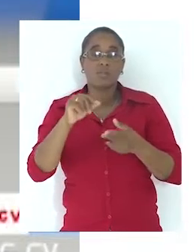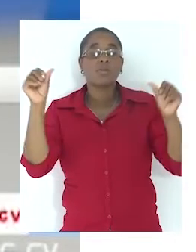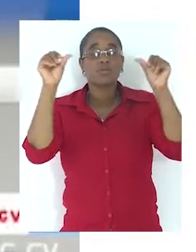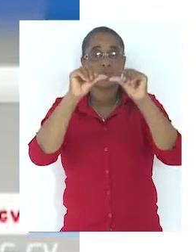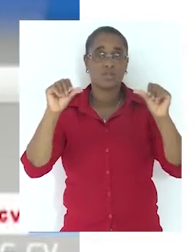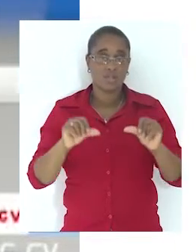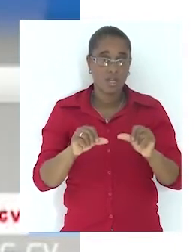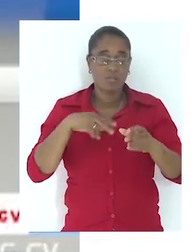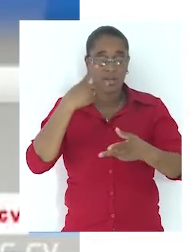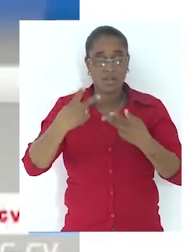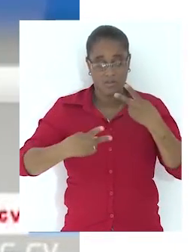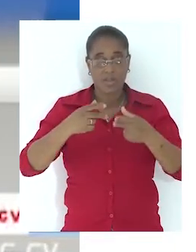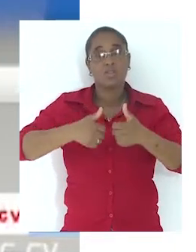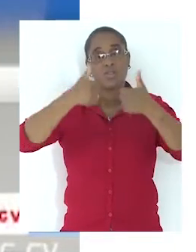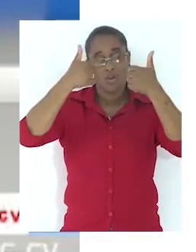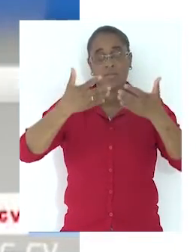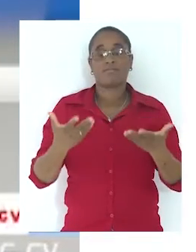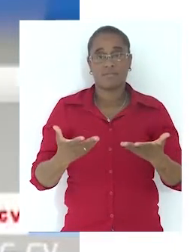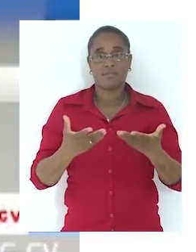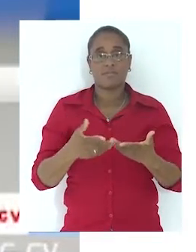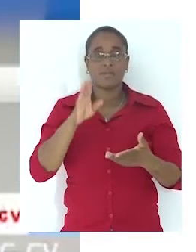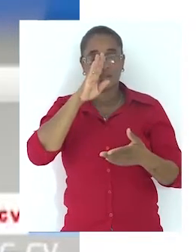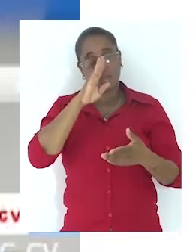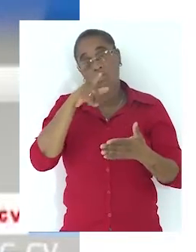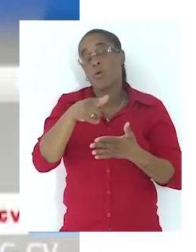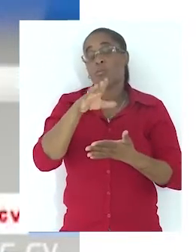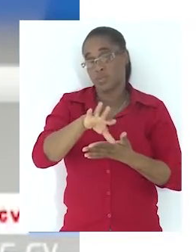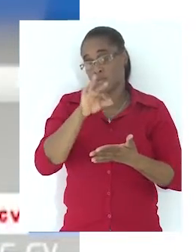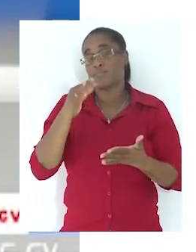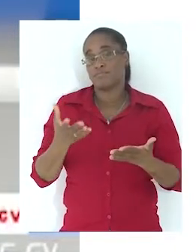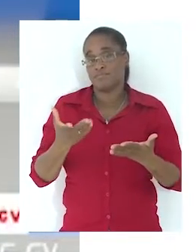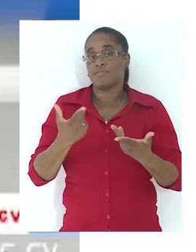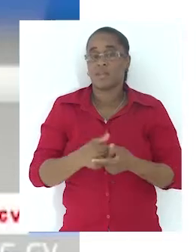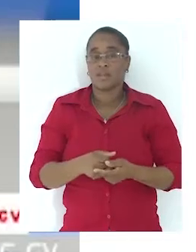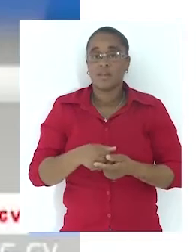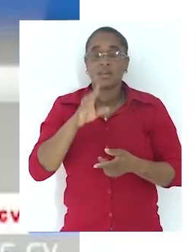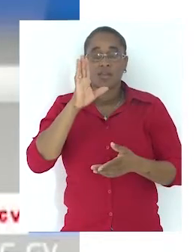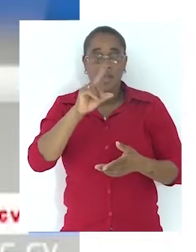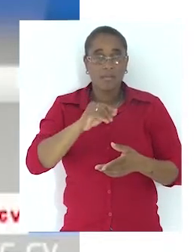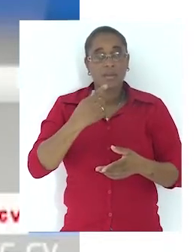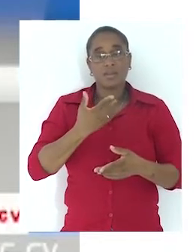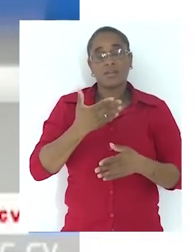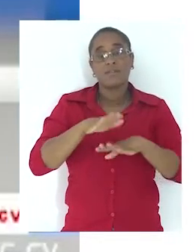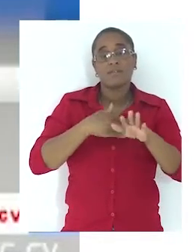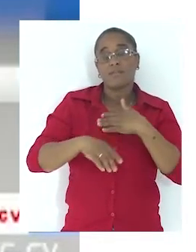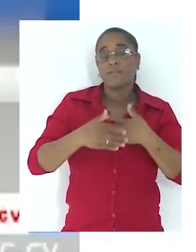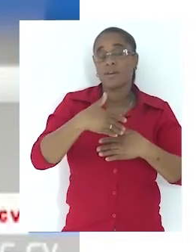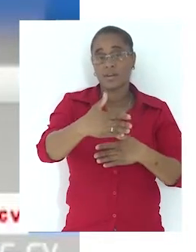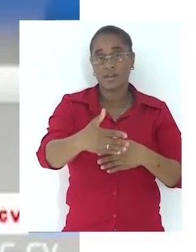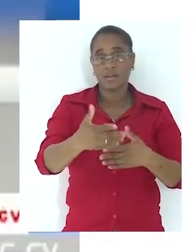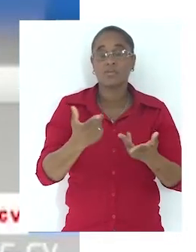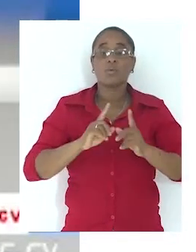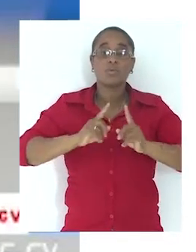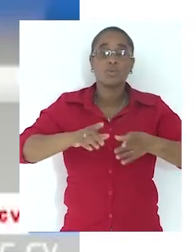de avaliação. Isso seria uma opção. Sim, seria uma opção. E, logicamente, também se fariam adequações no início